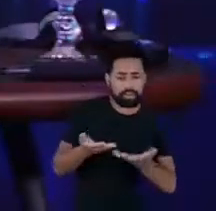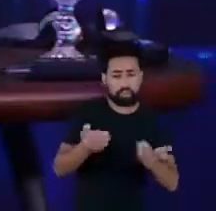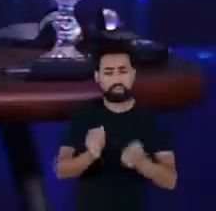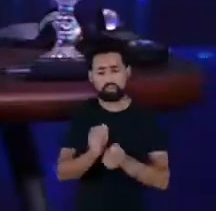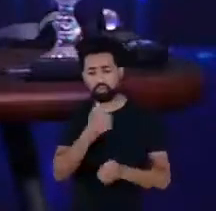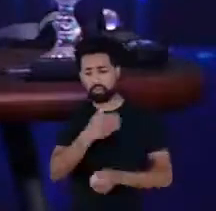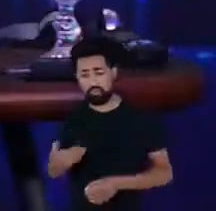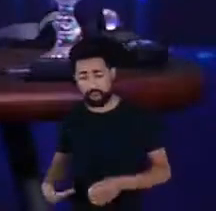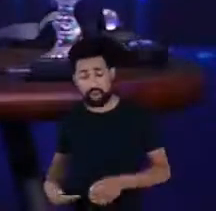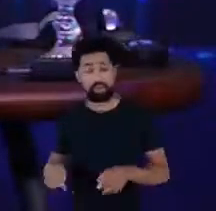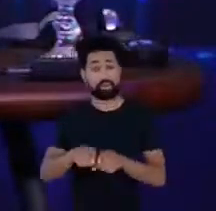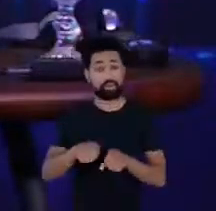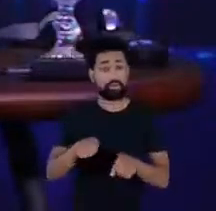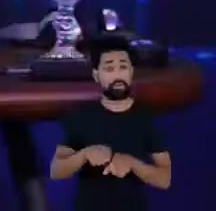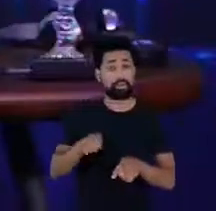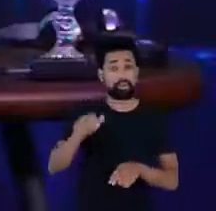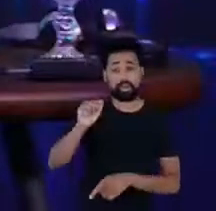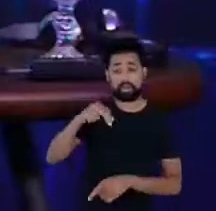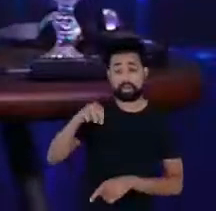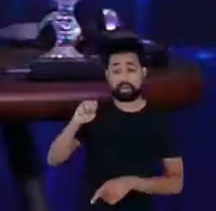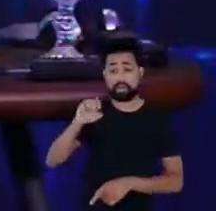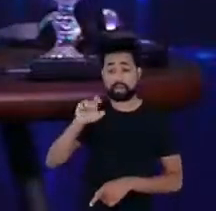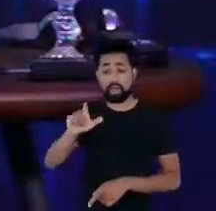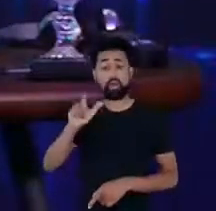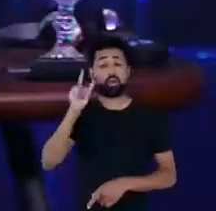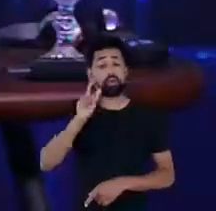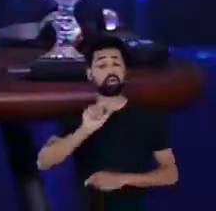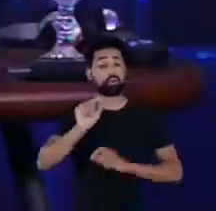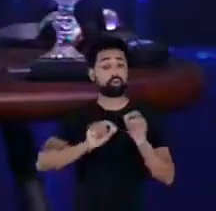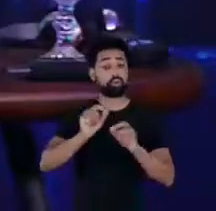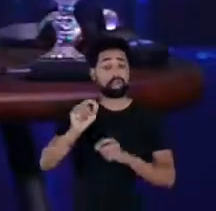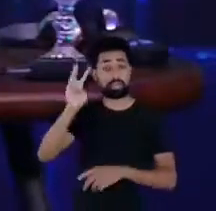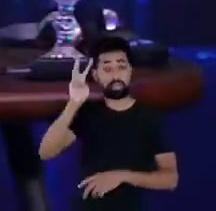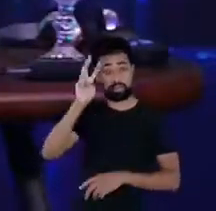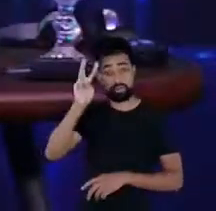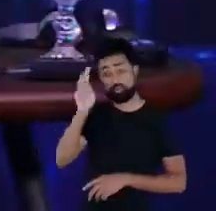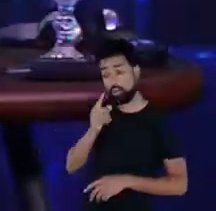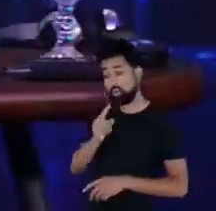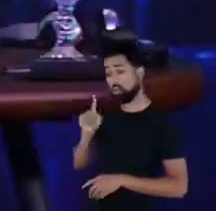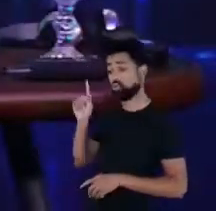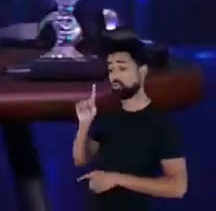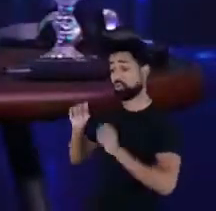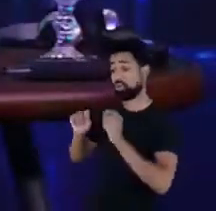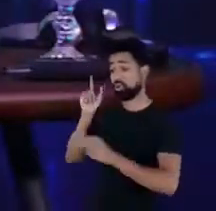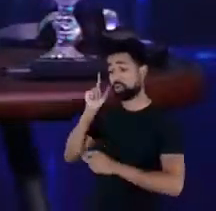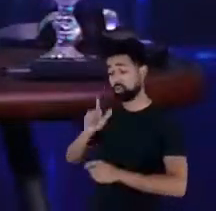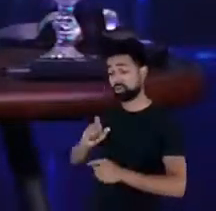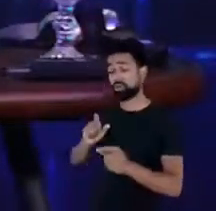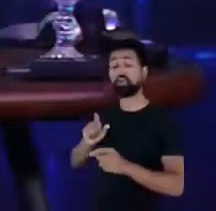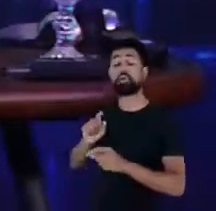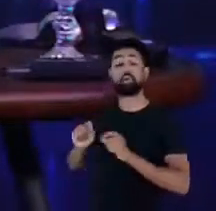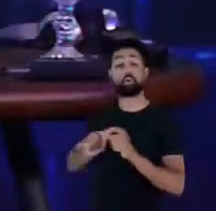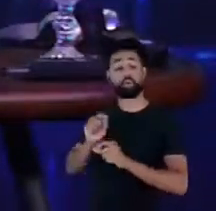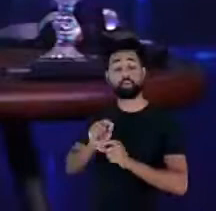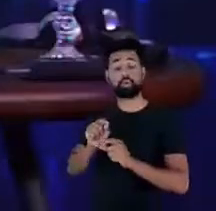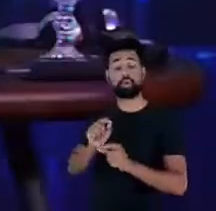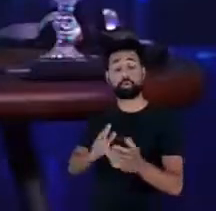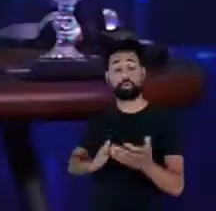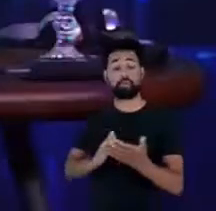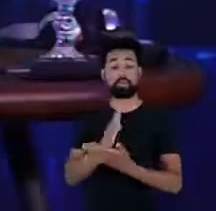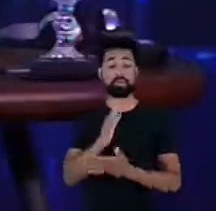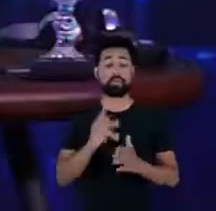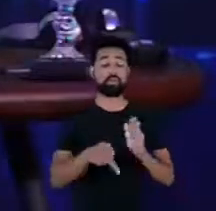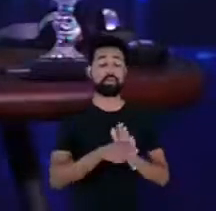e conseguimos, então, nesta última terça-feira, a aprovação do modelo regulatório